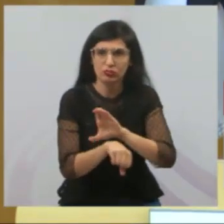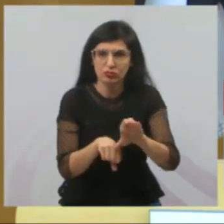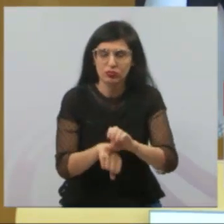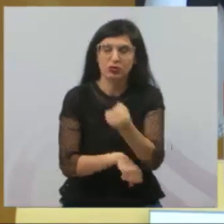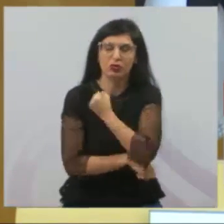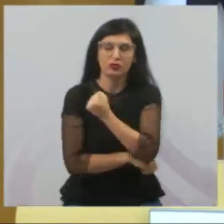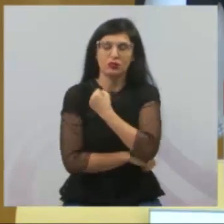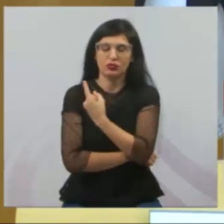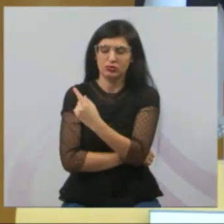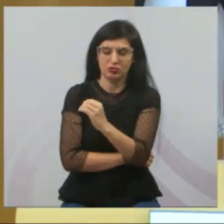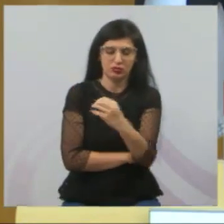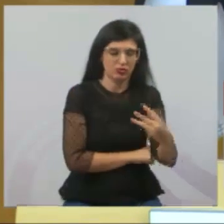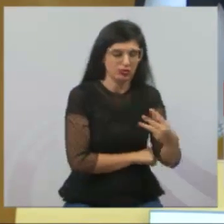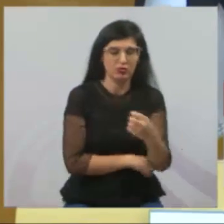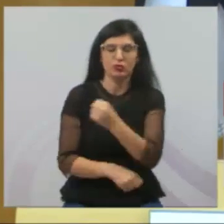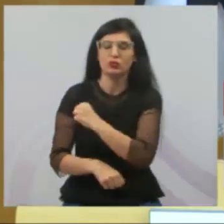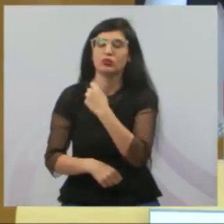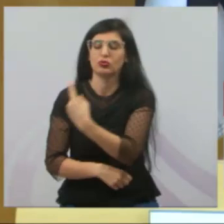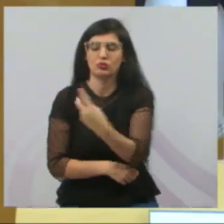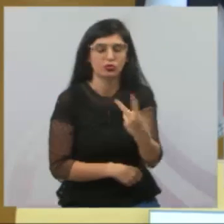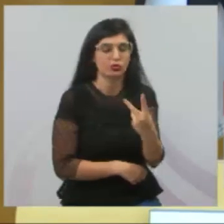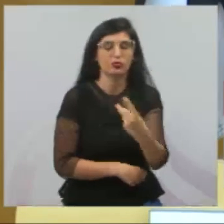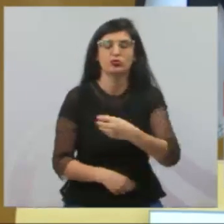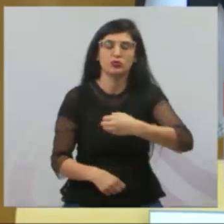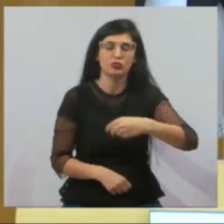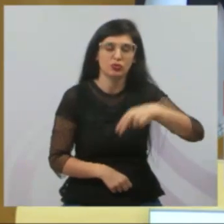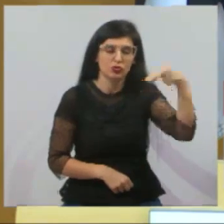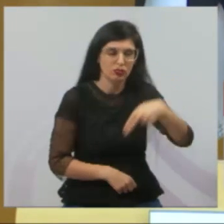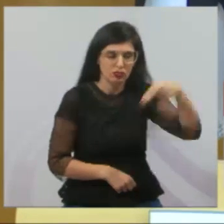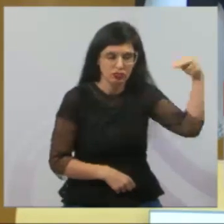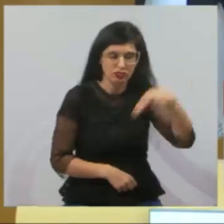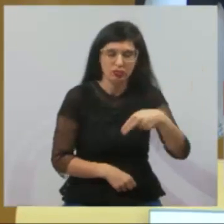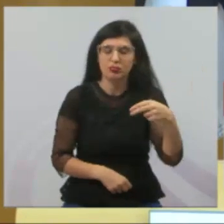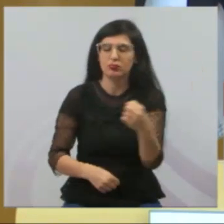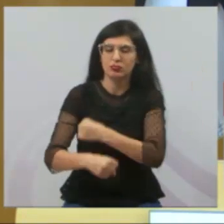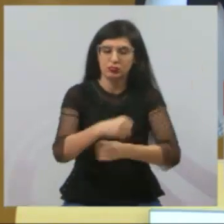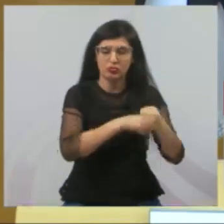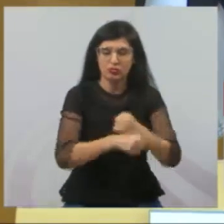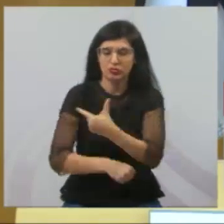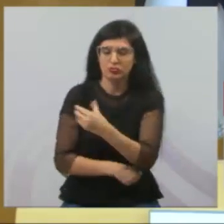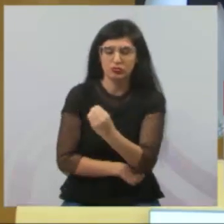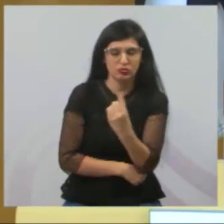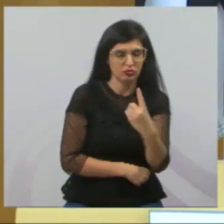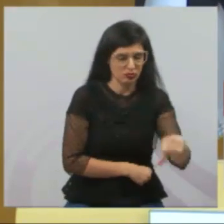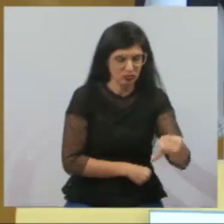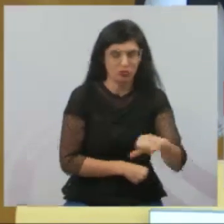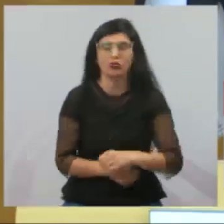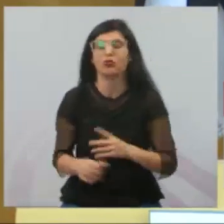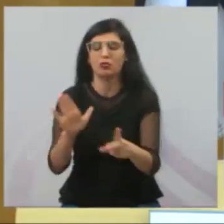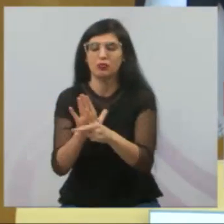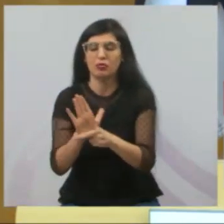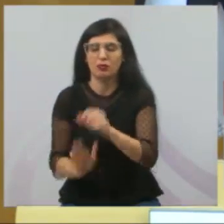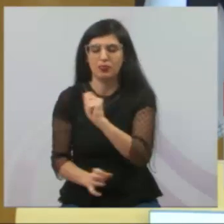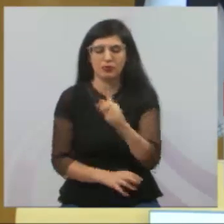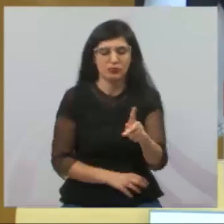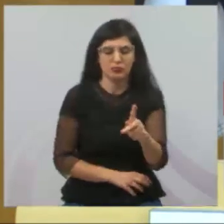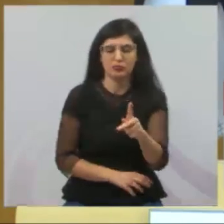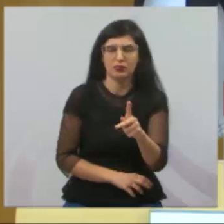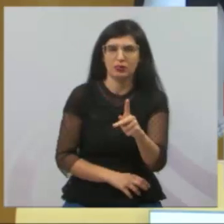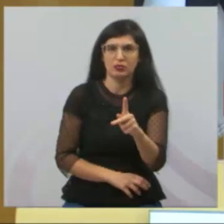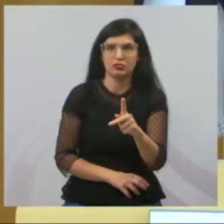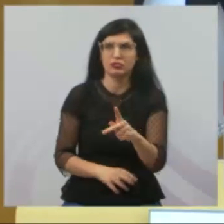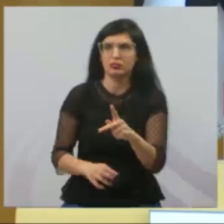número 103, de 12 de novembro de 2019, aplicada aos regimes próprios de previdência social, tanto